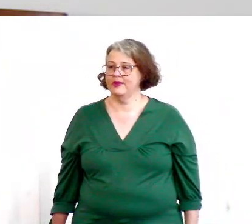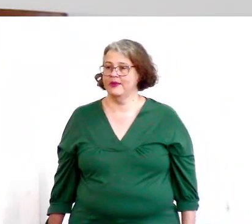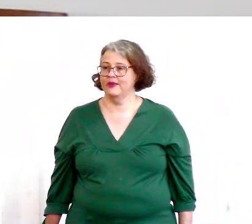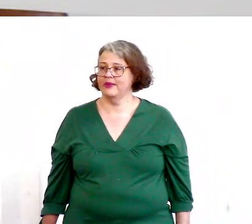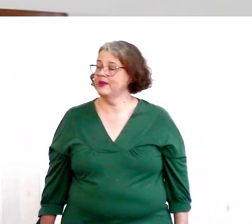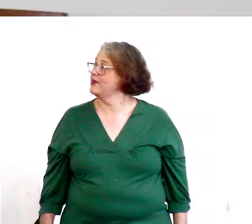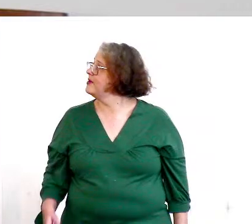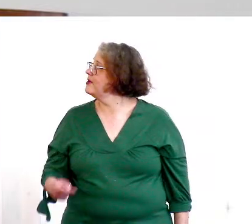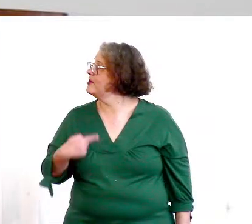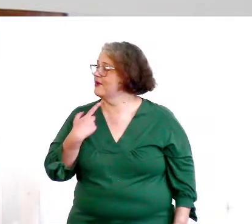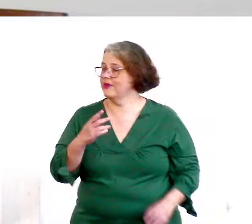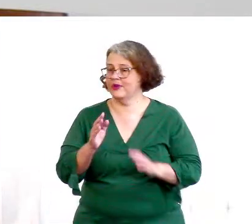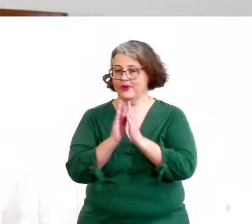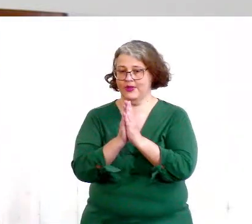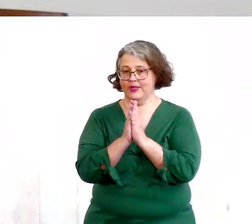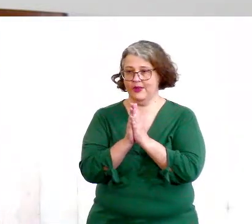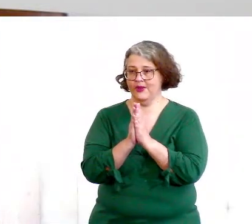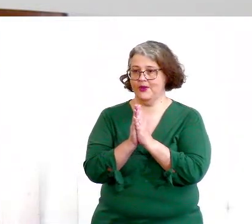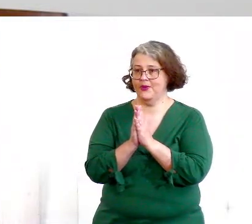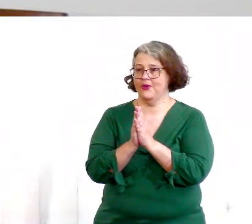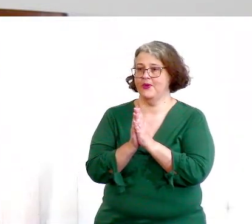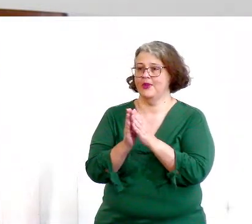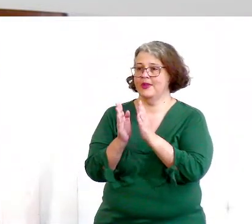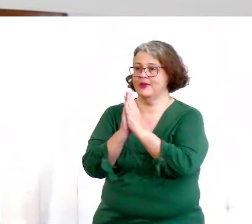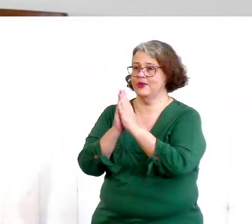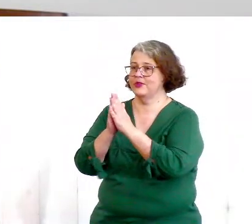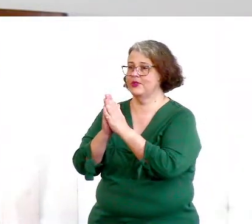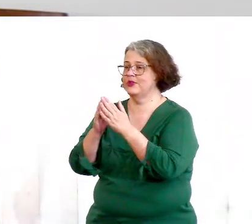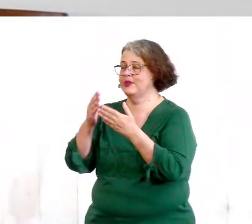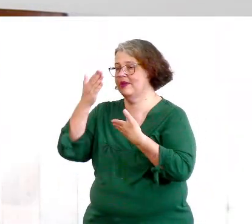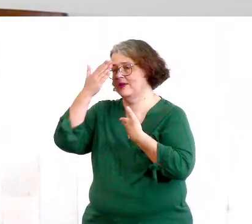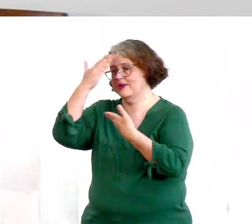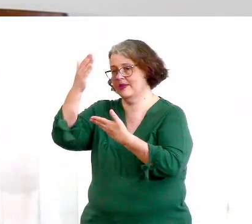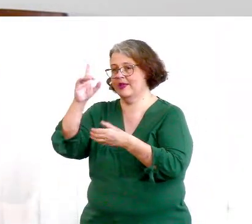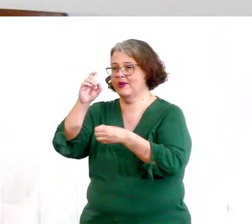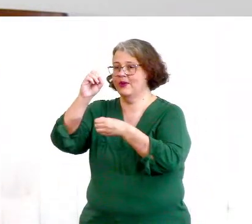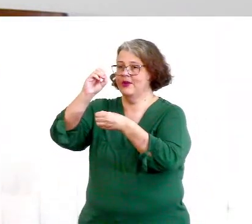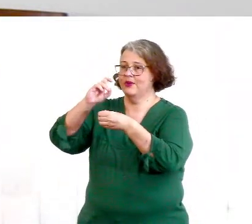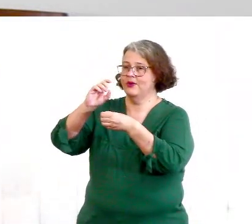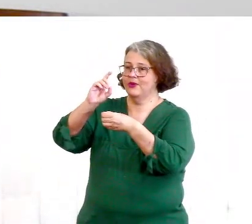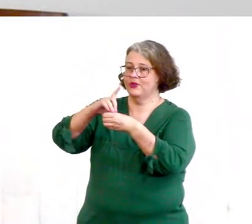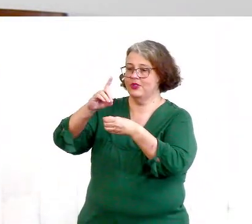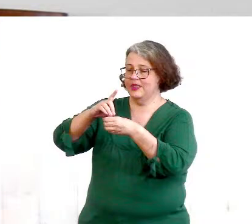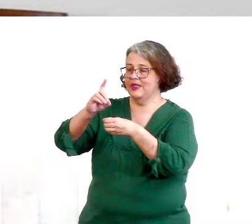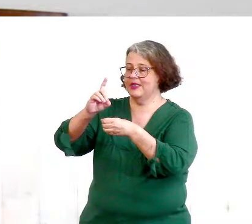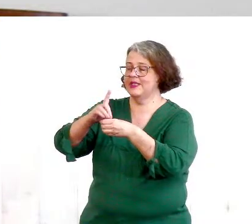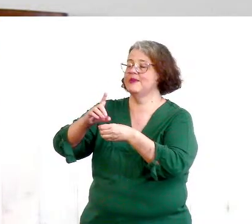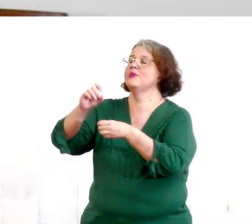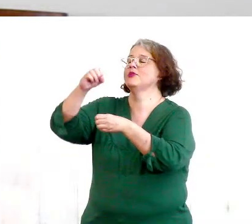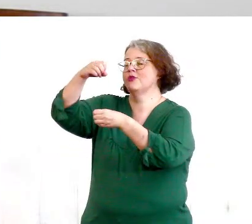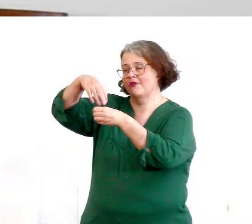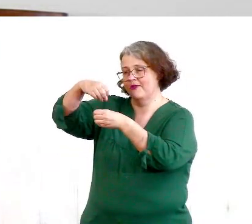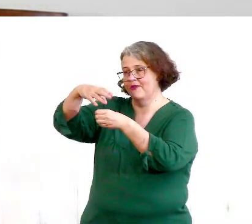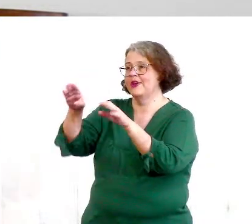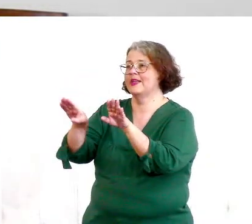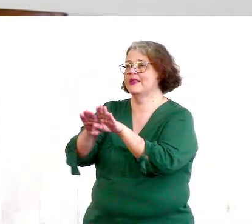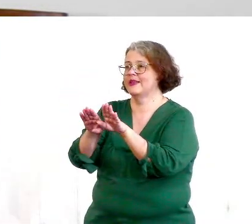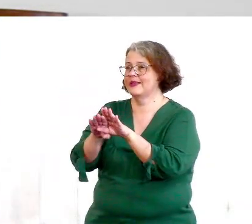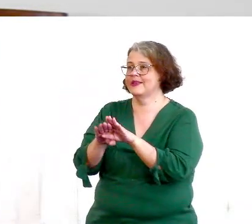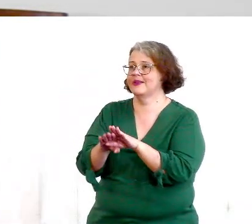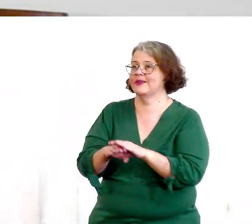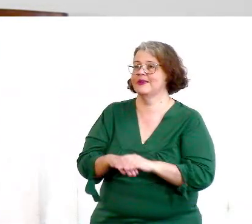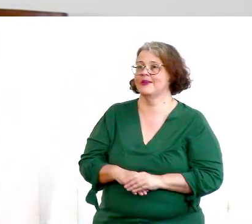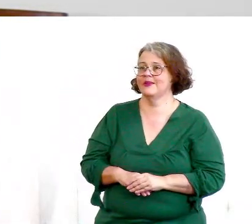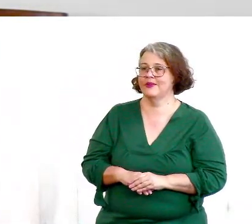Oremos ao nosso Deus, oração de consagração, dos dízimos, das ofertas, uma expressão da fidelidade da igreja.